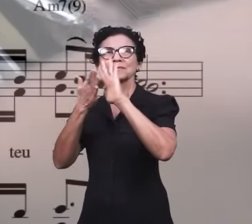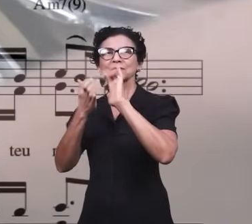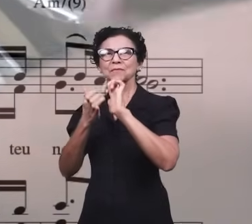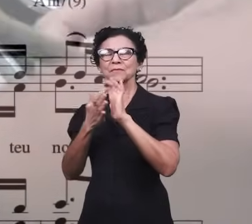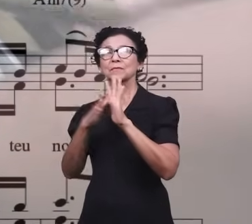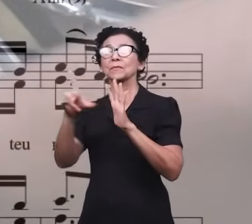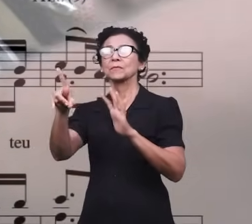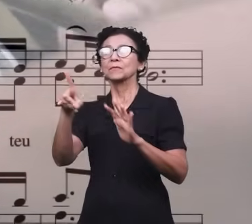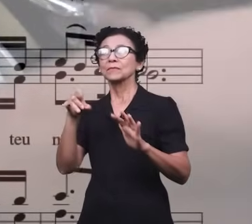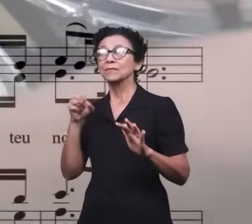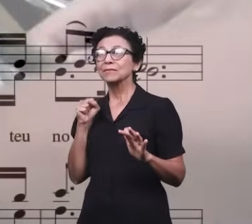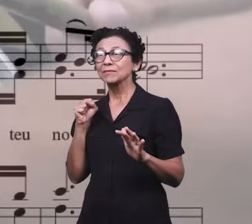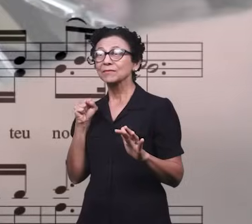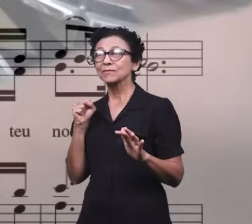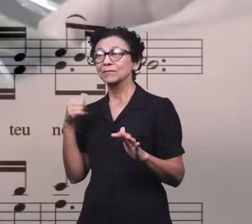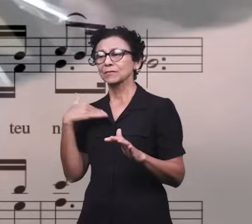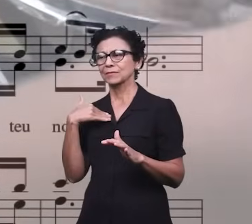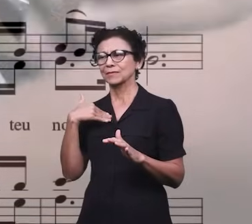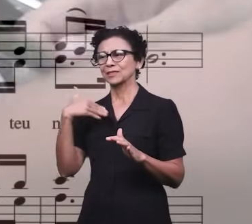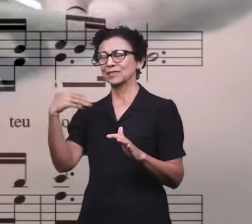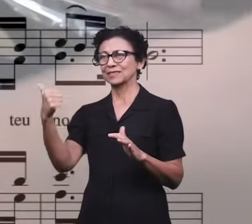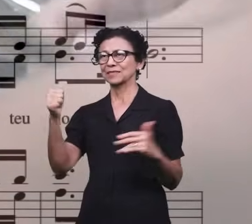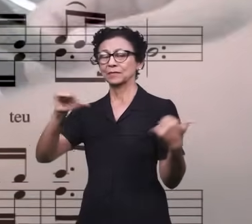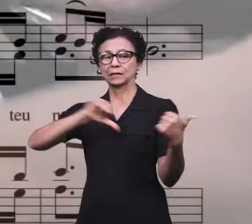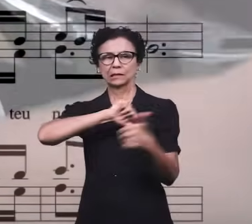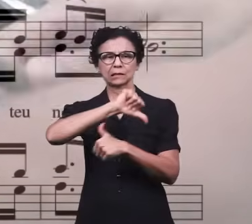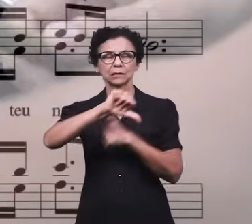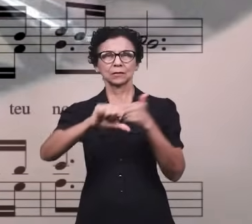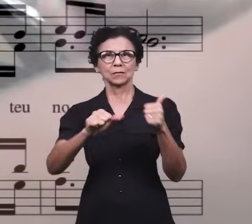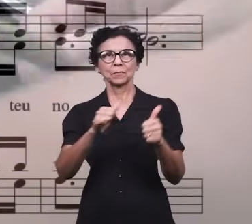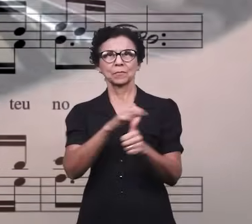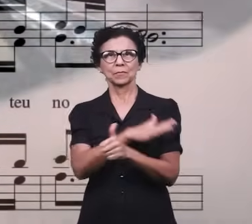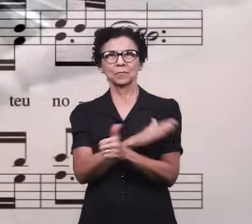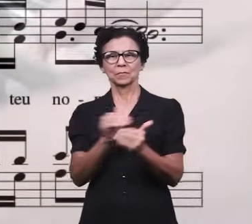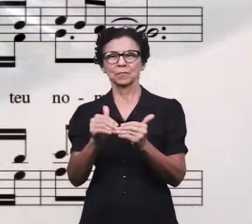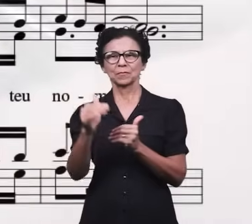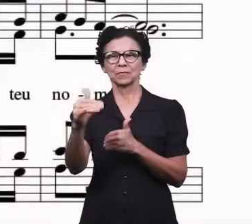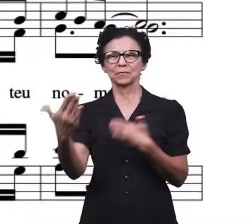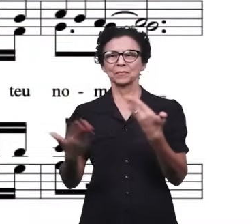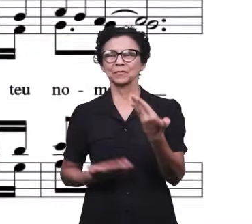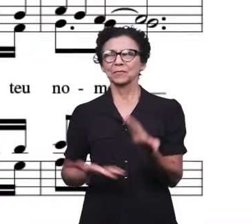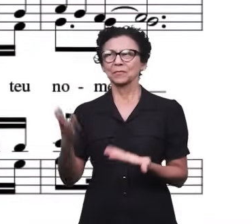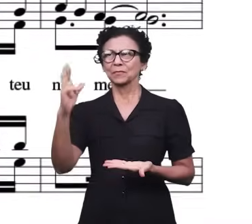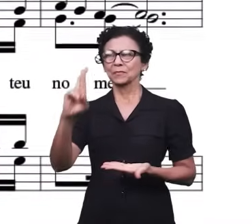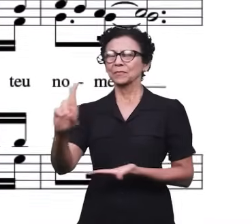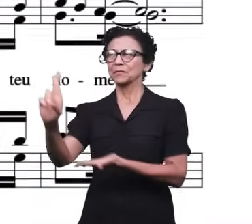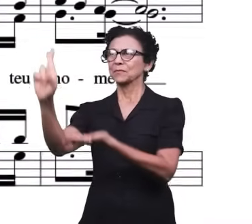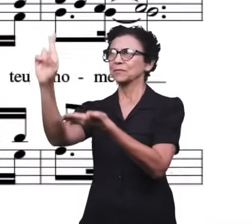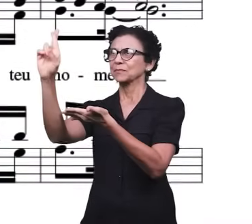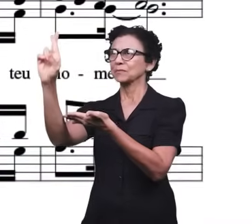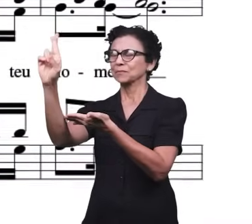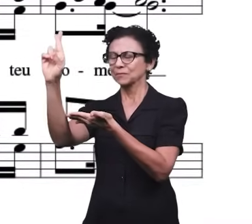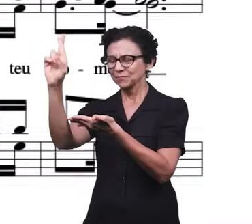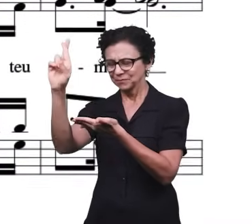pois Tu nos tornaste servos Teus, louvemos a